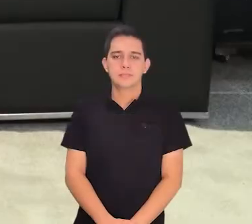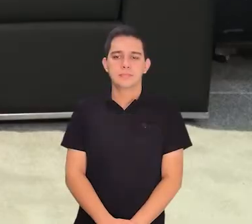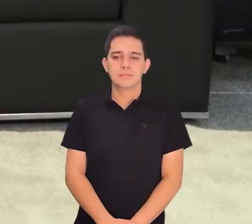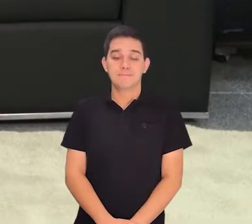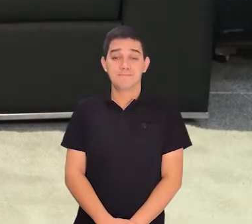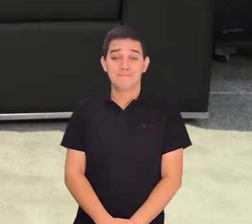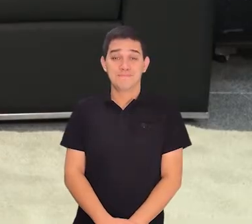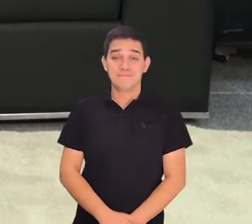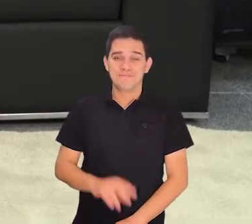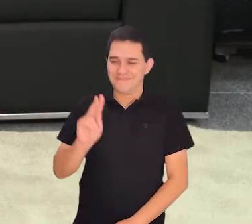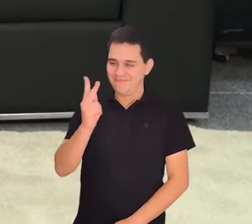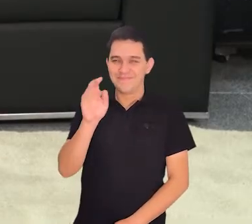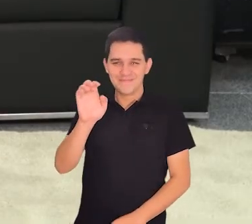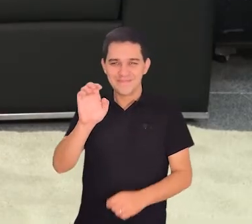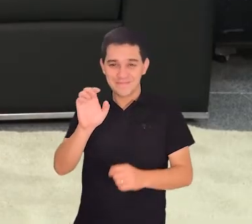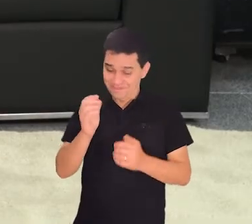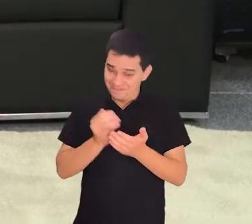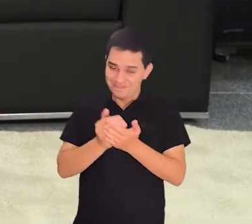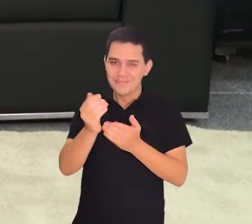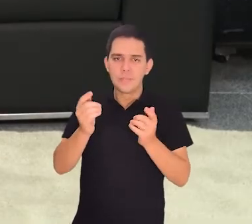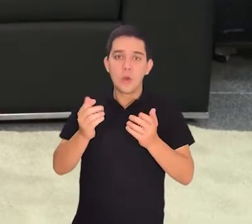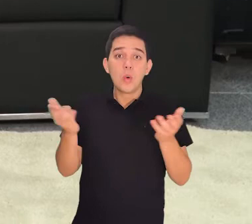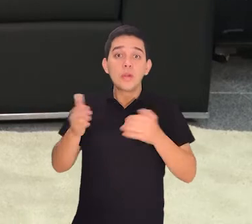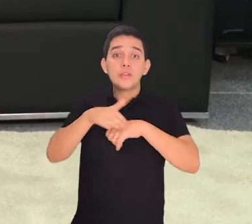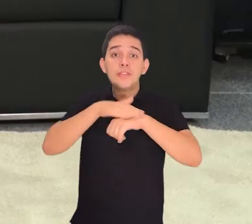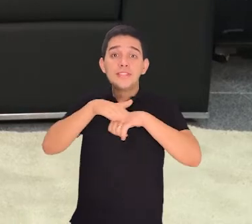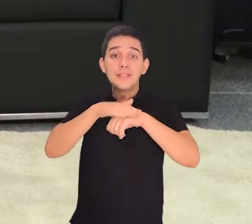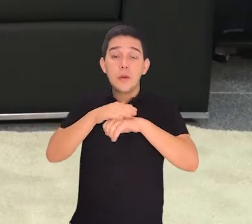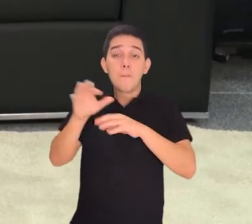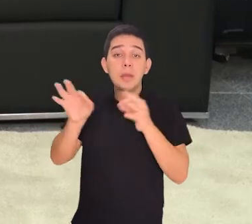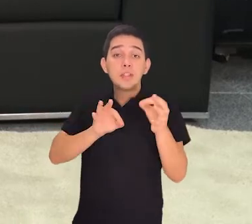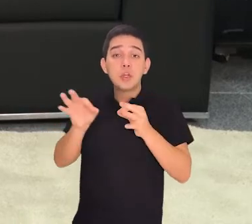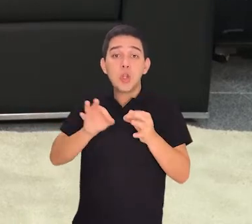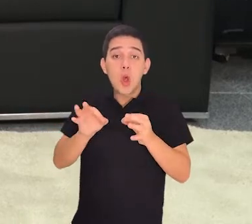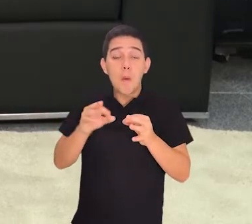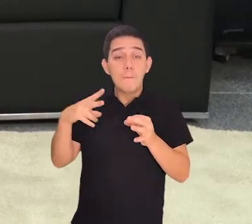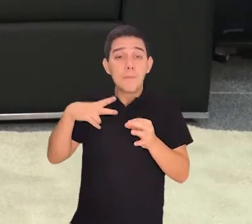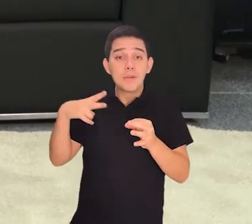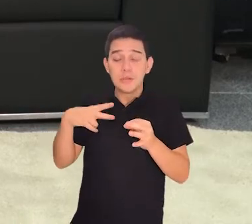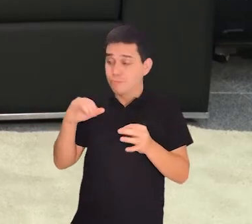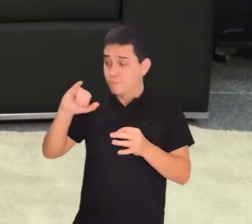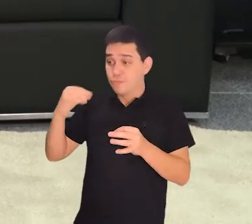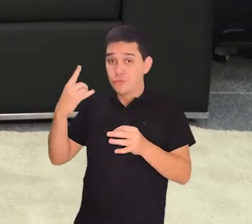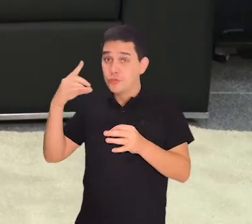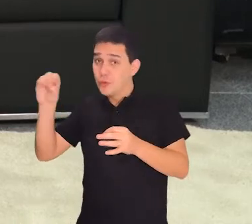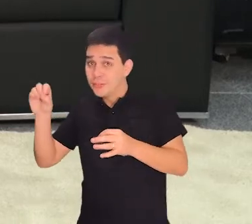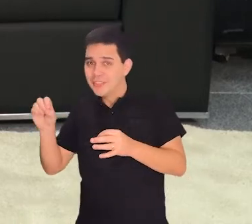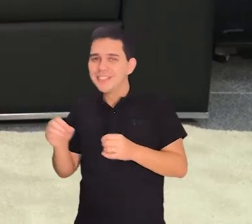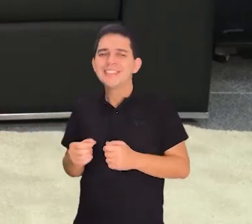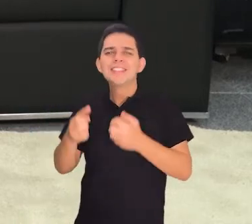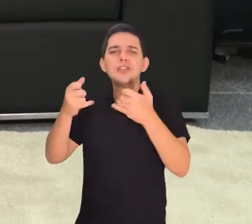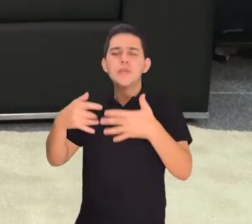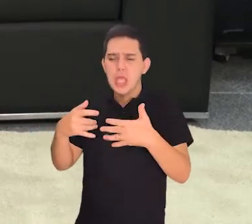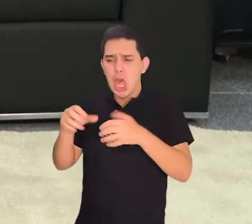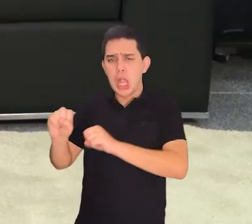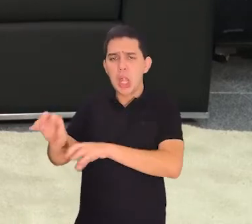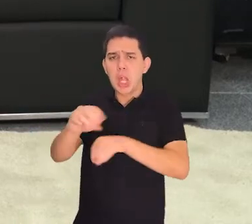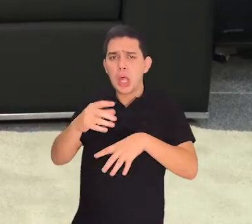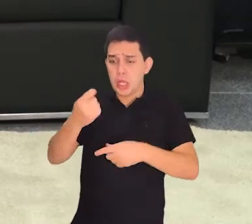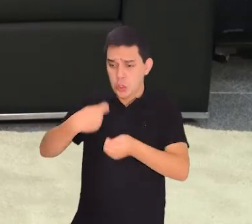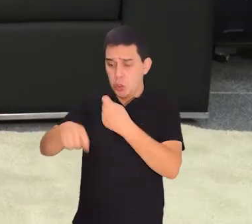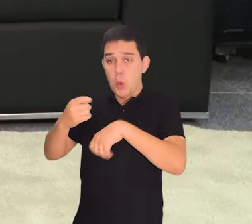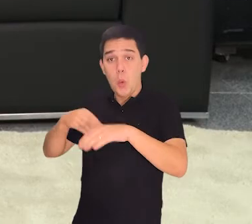Hora Extra está de volta. Hoje estamos conversando com o planejador financeiro pessoal, João Godin, sobre educação financeira